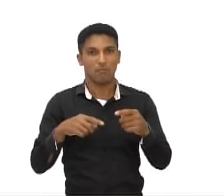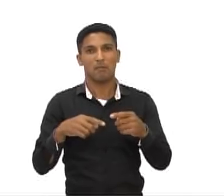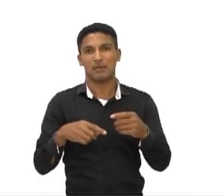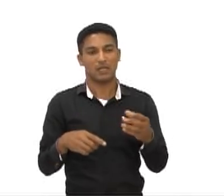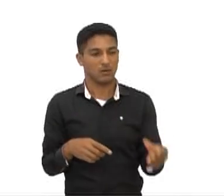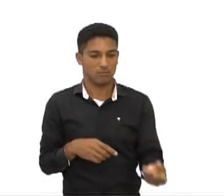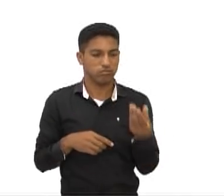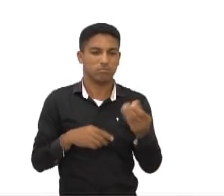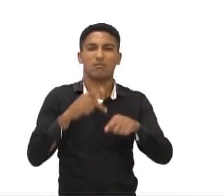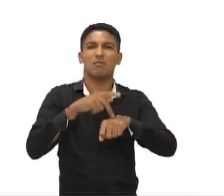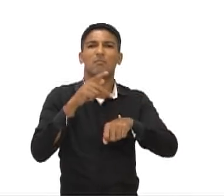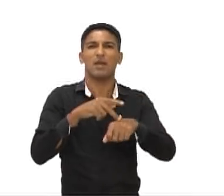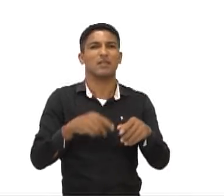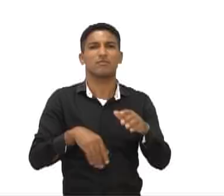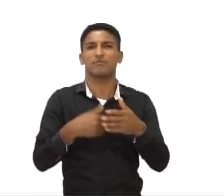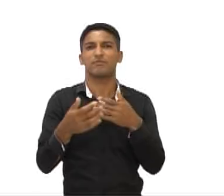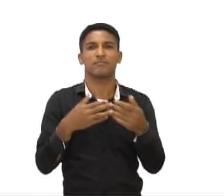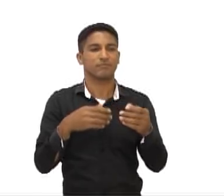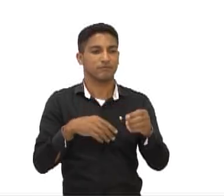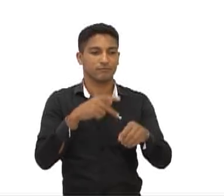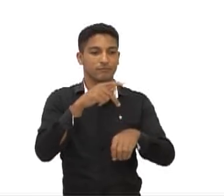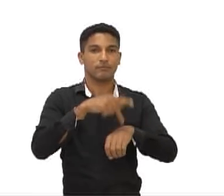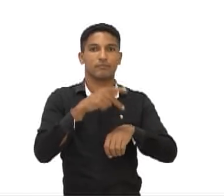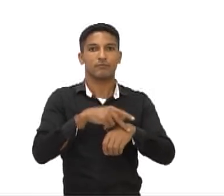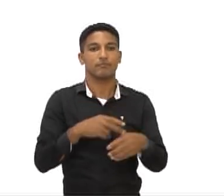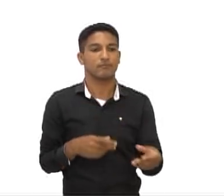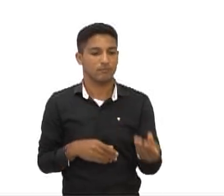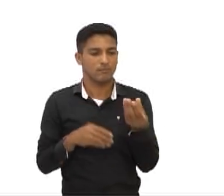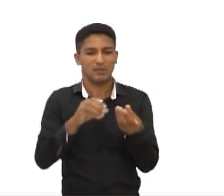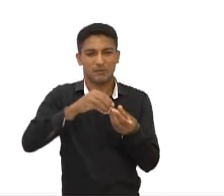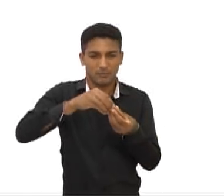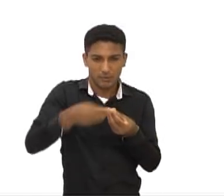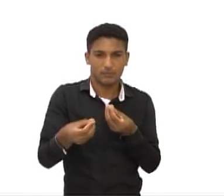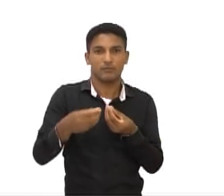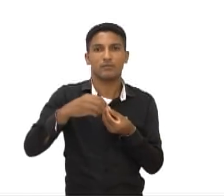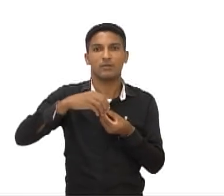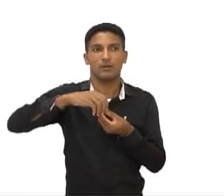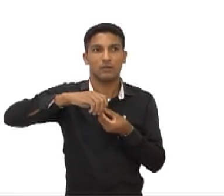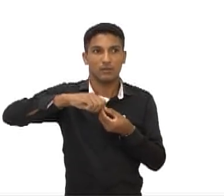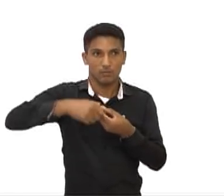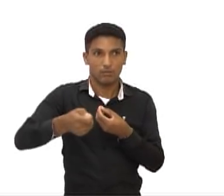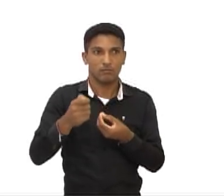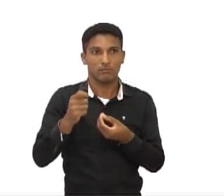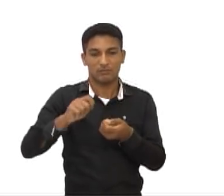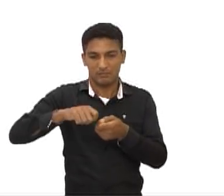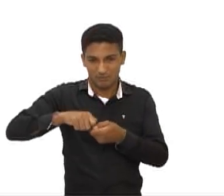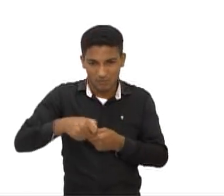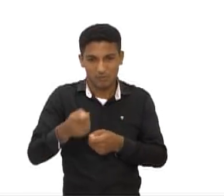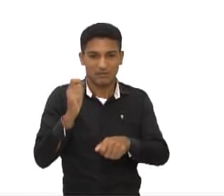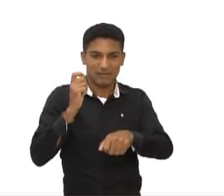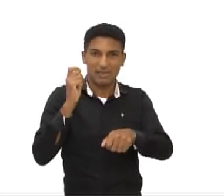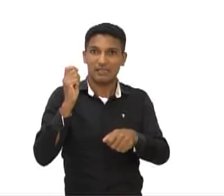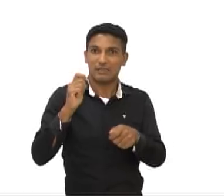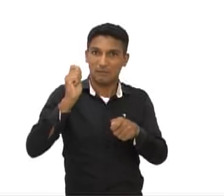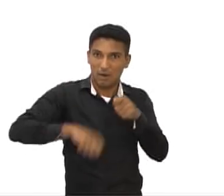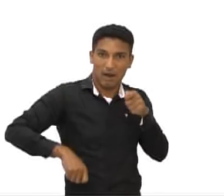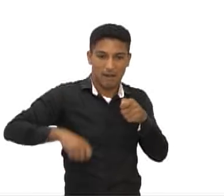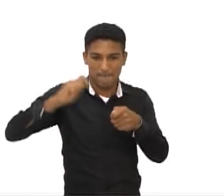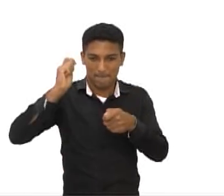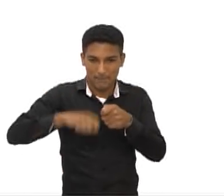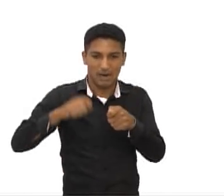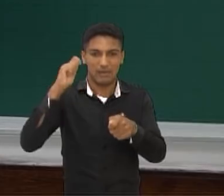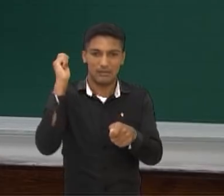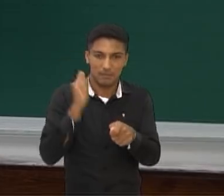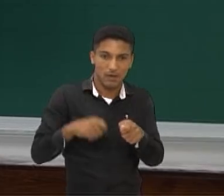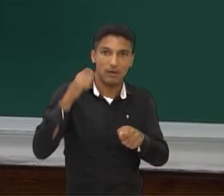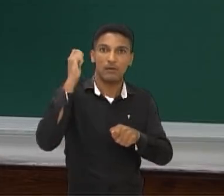pedaço de pedra, por exemplo, eu vou dividindo essa pedra. Eu vou dividindo, eu vou dividindo, eu vou dividindo. Vai